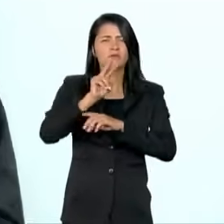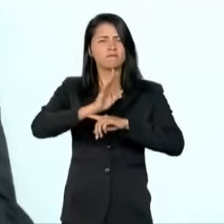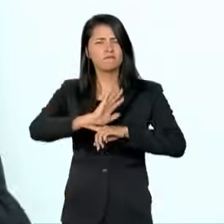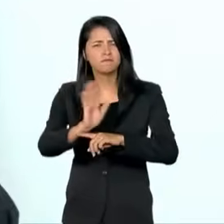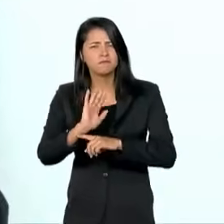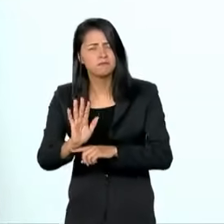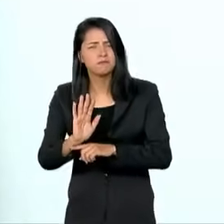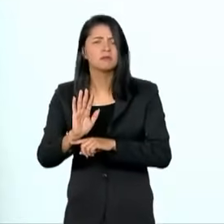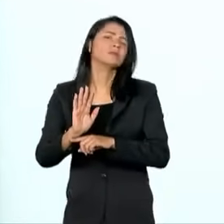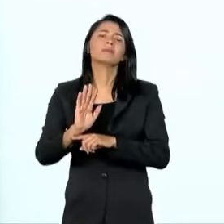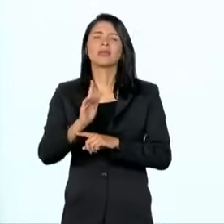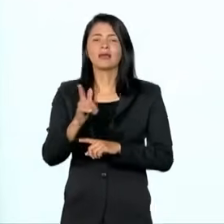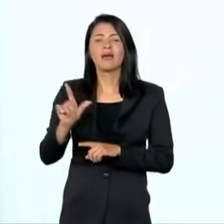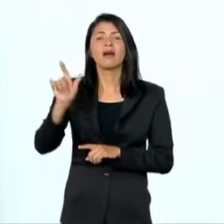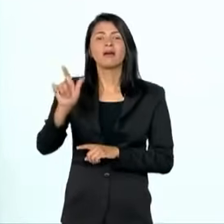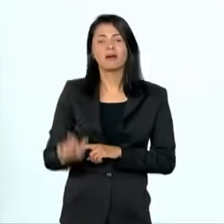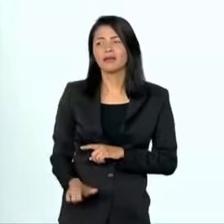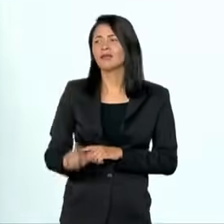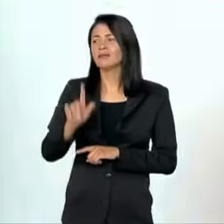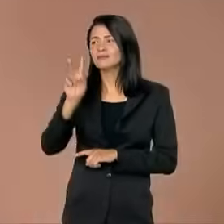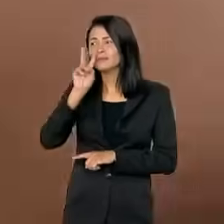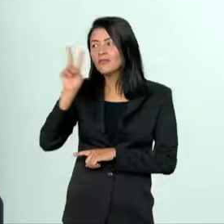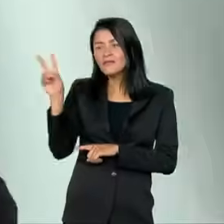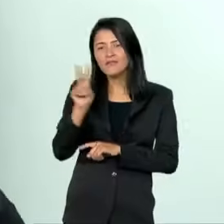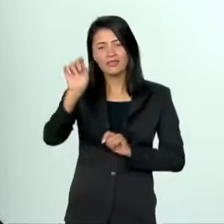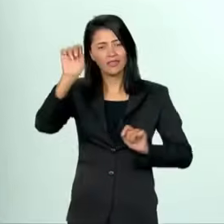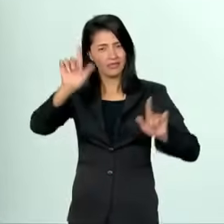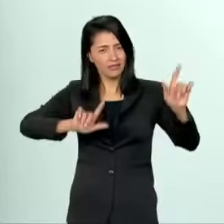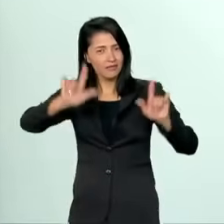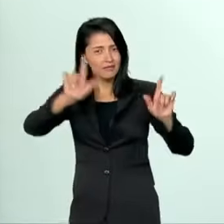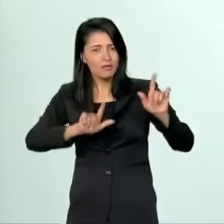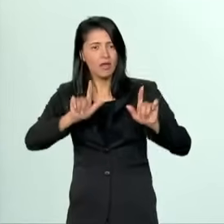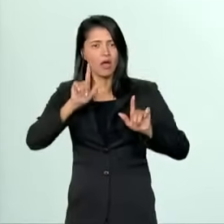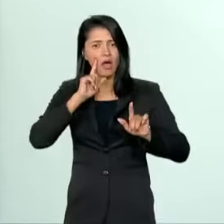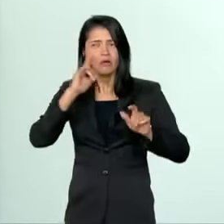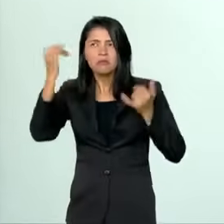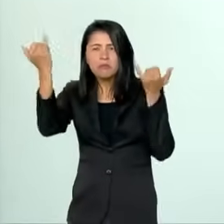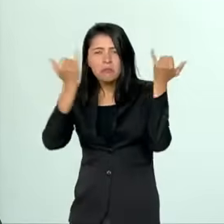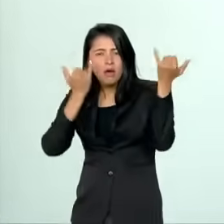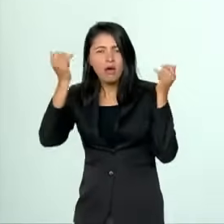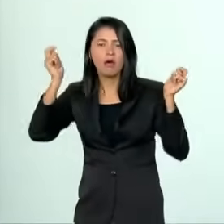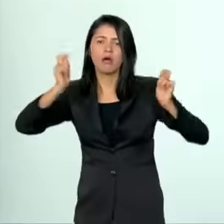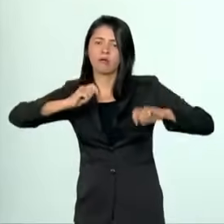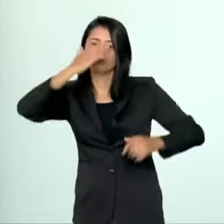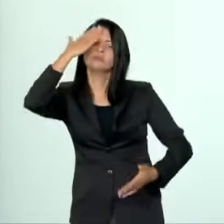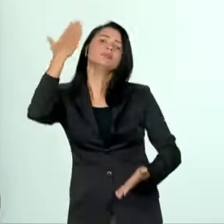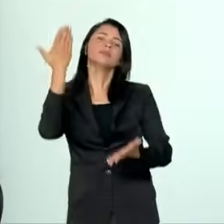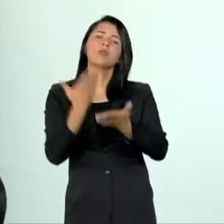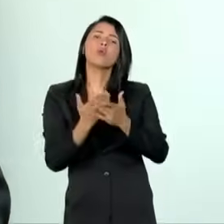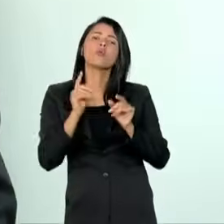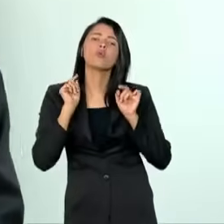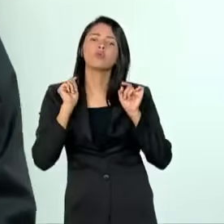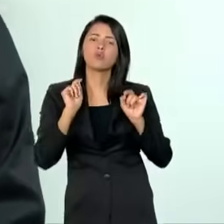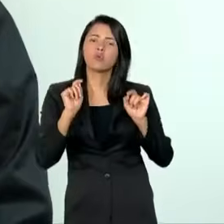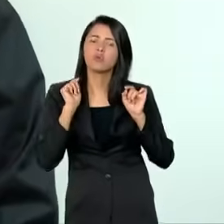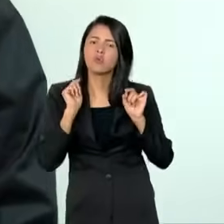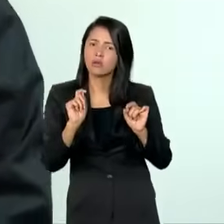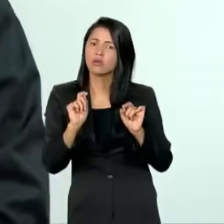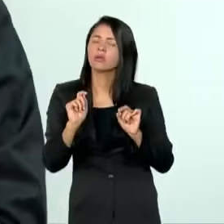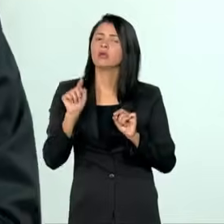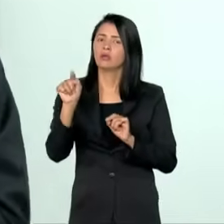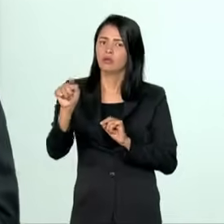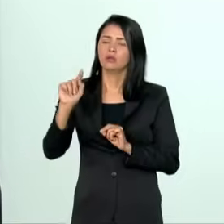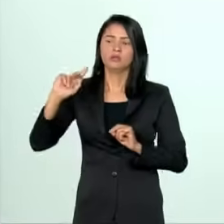Então, aqueles que assistem pela televisão e recebem o noticiário podem ter a crença de que